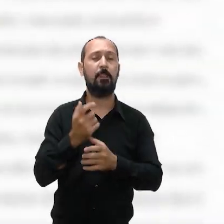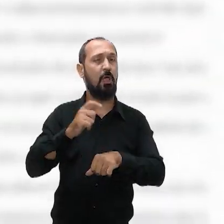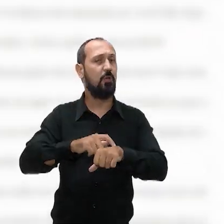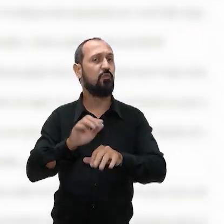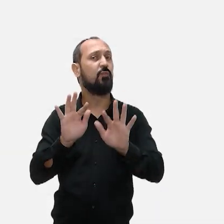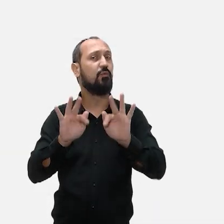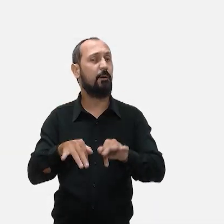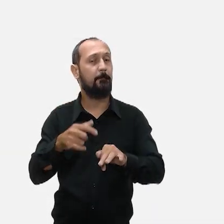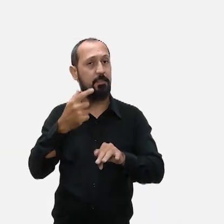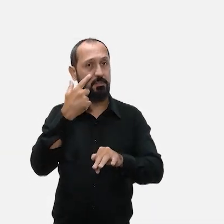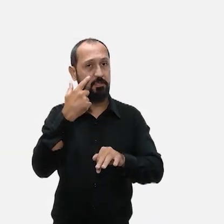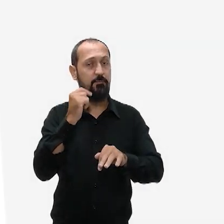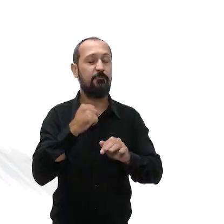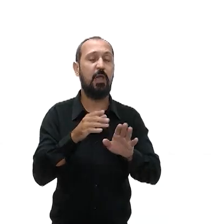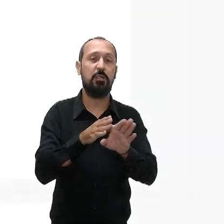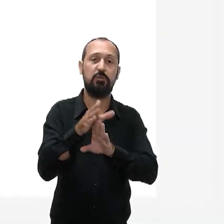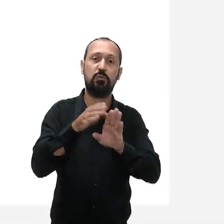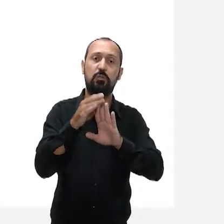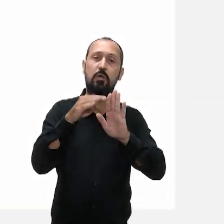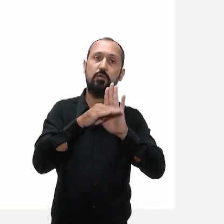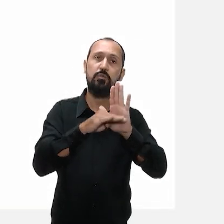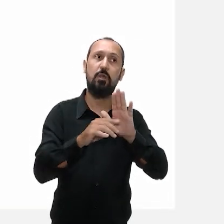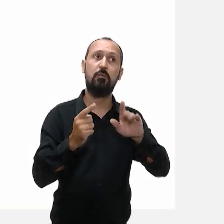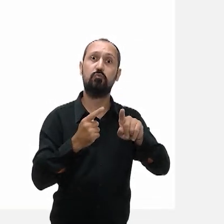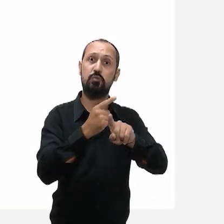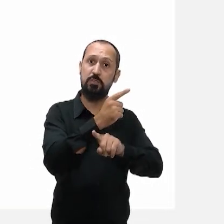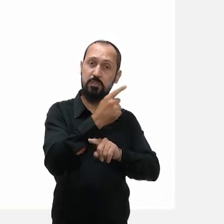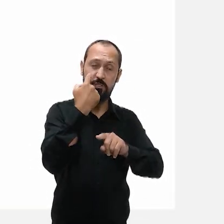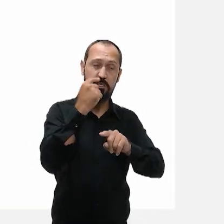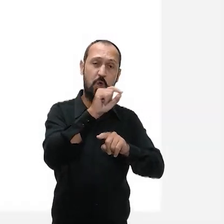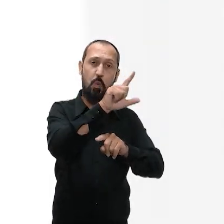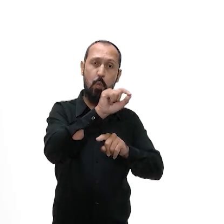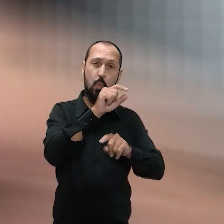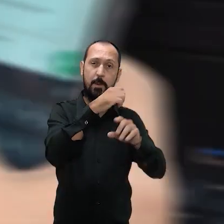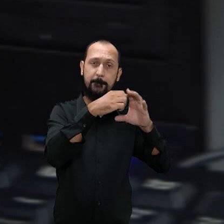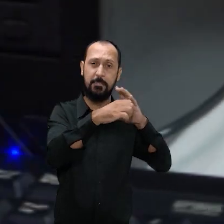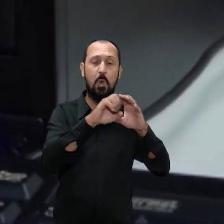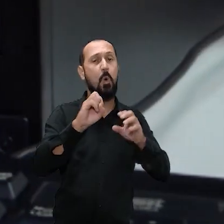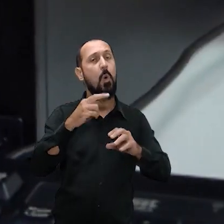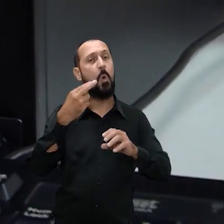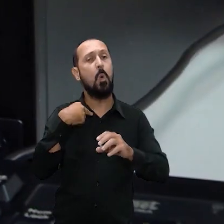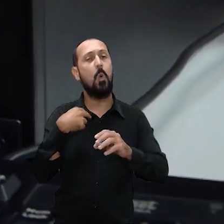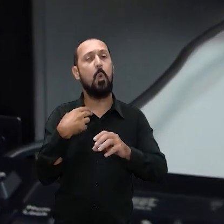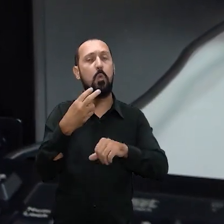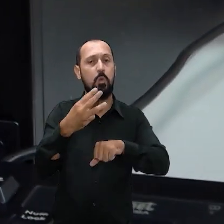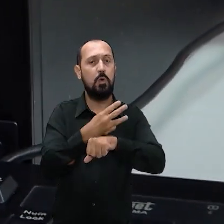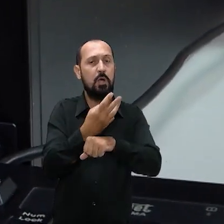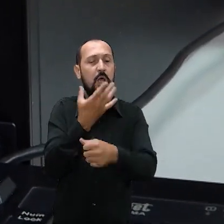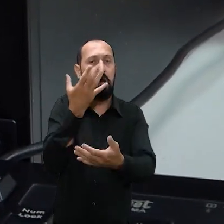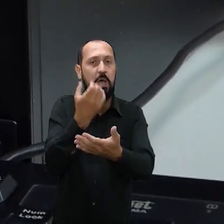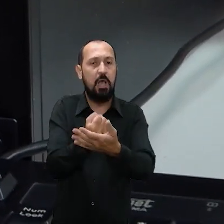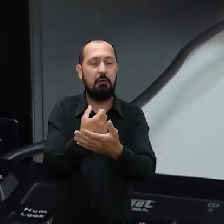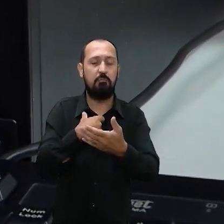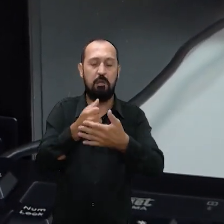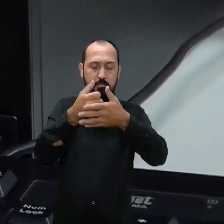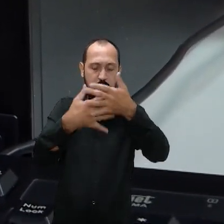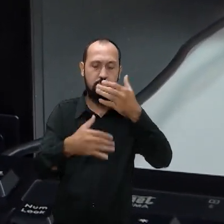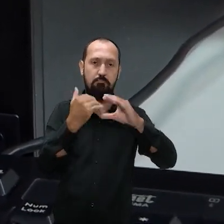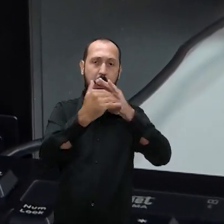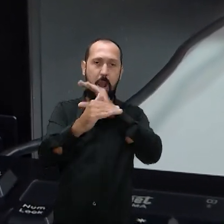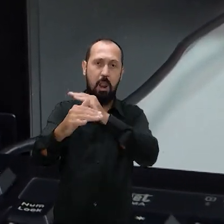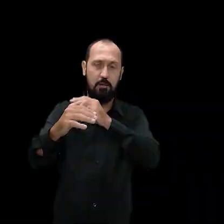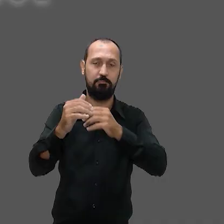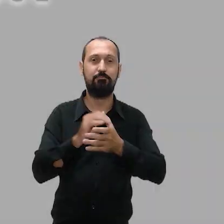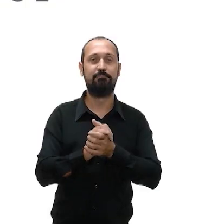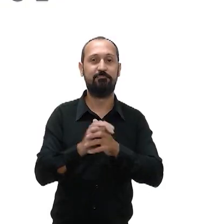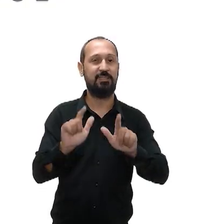Para finalizar, é necessário seguir as instruções de confirmação no e-mail escolhido ou ainda cadastrando seu WhatsApp na nossa lista de